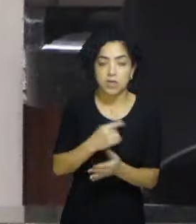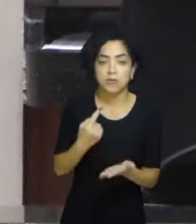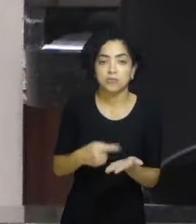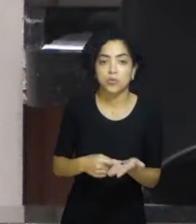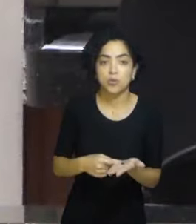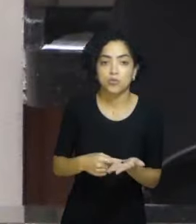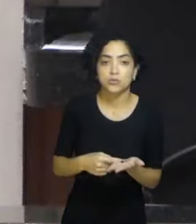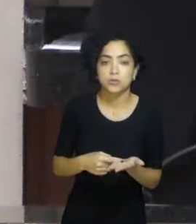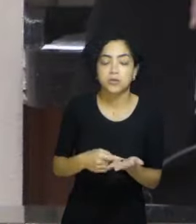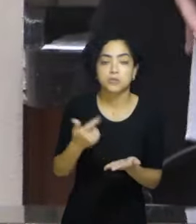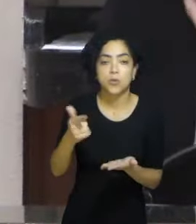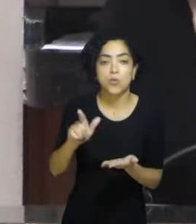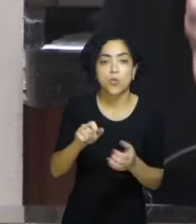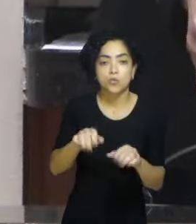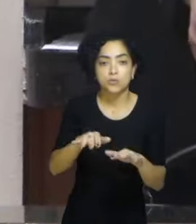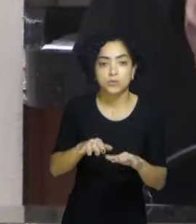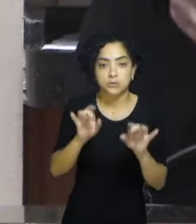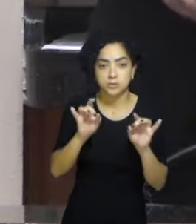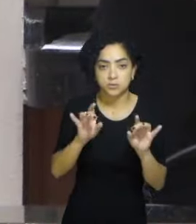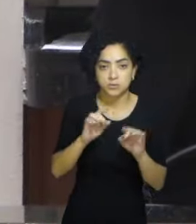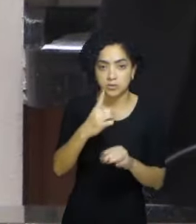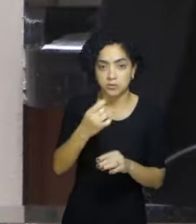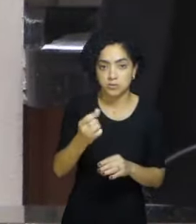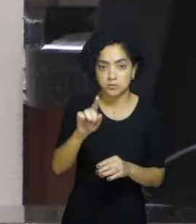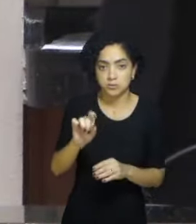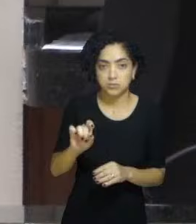convoca outra sessão extraordinária para as